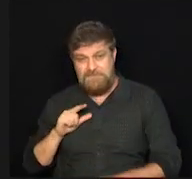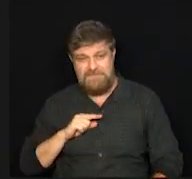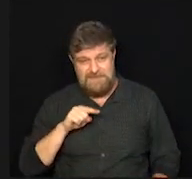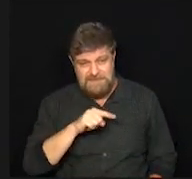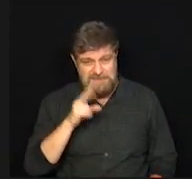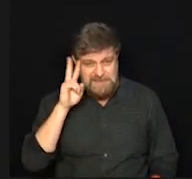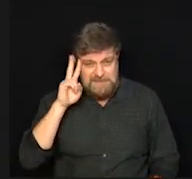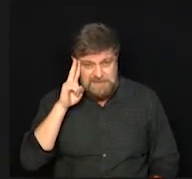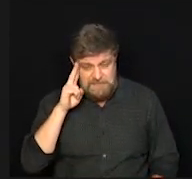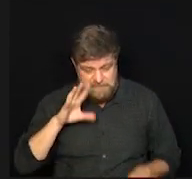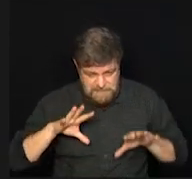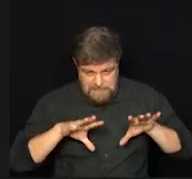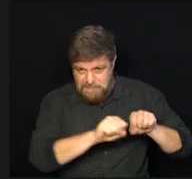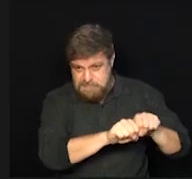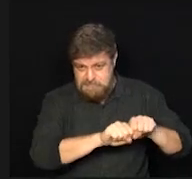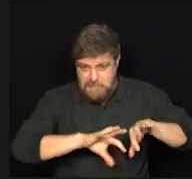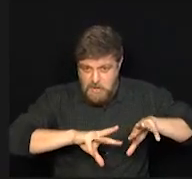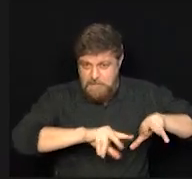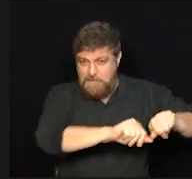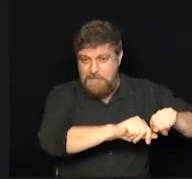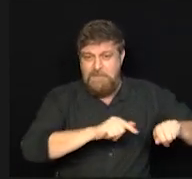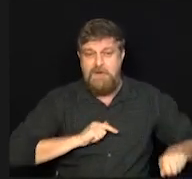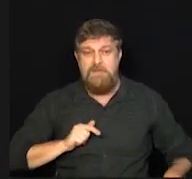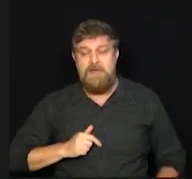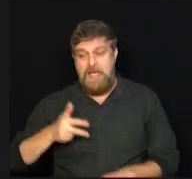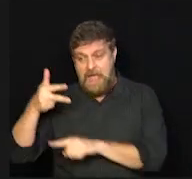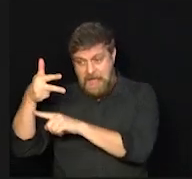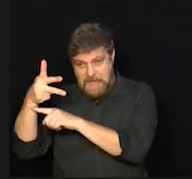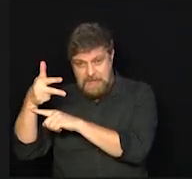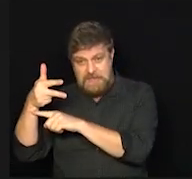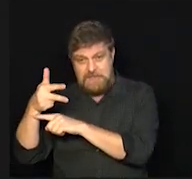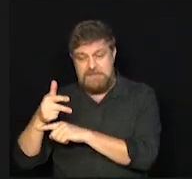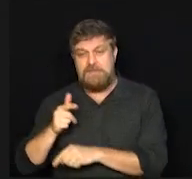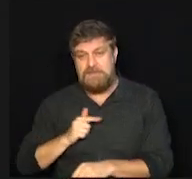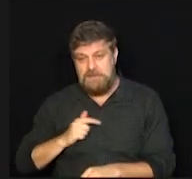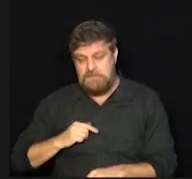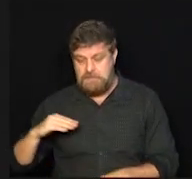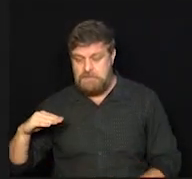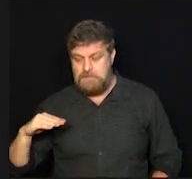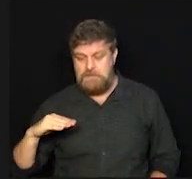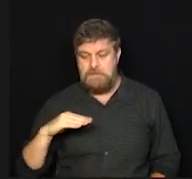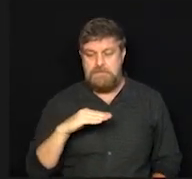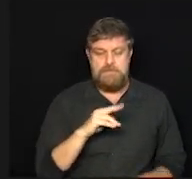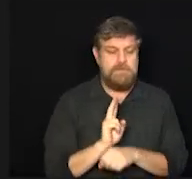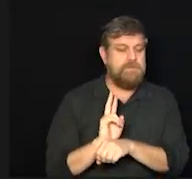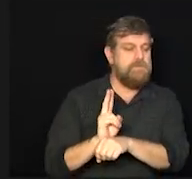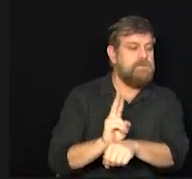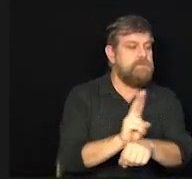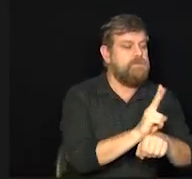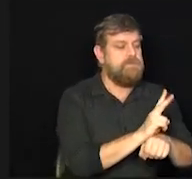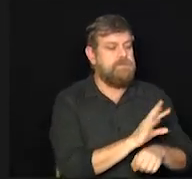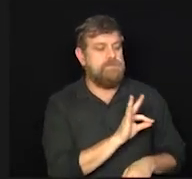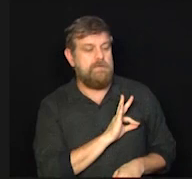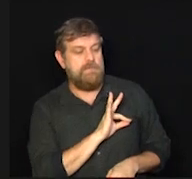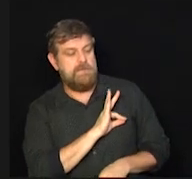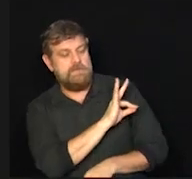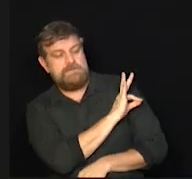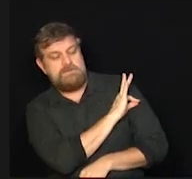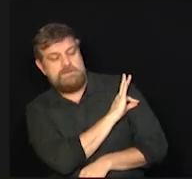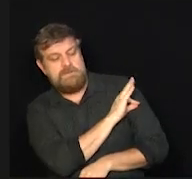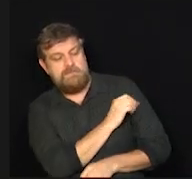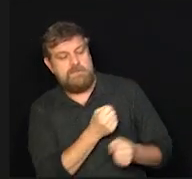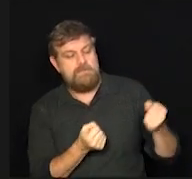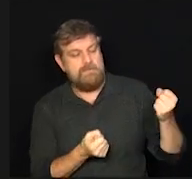fevereiro efetivamente ampliou o Goku a rotatividade aqui na fazenda mas que a gente sabe